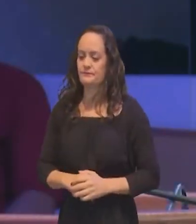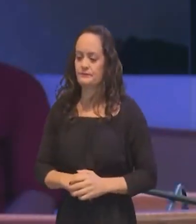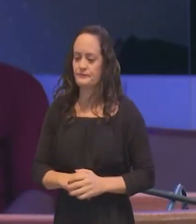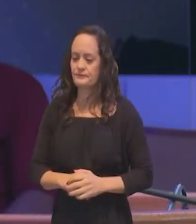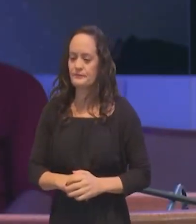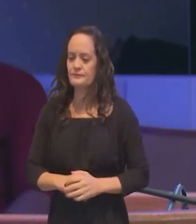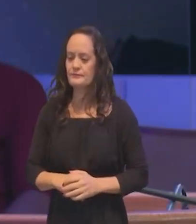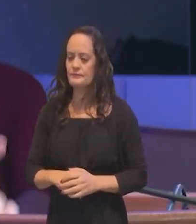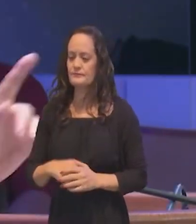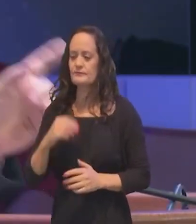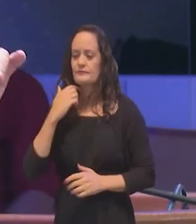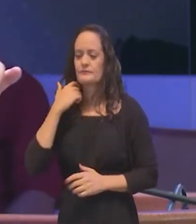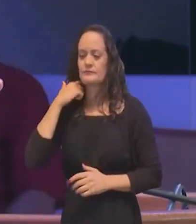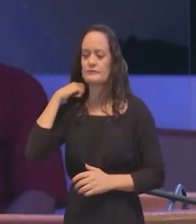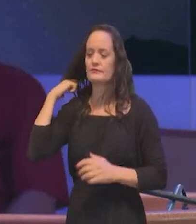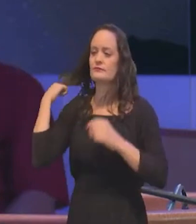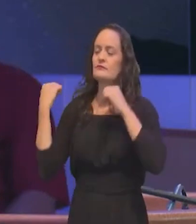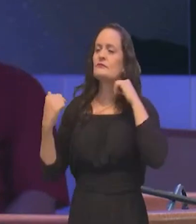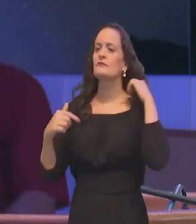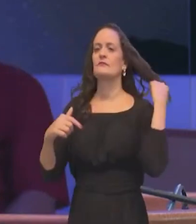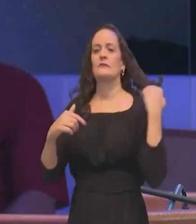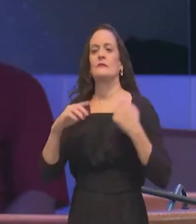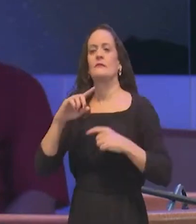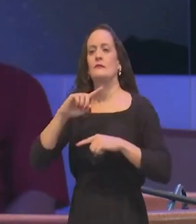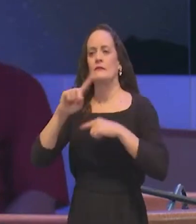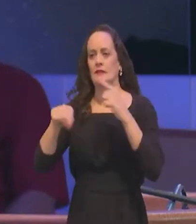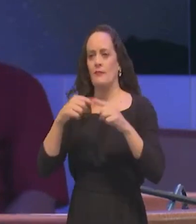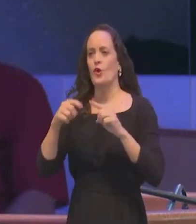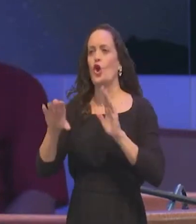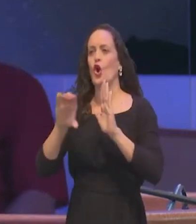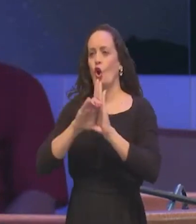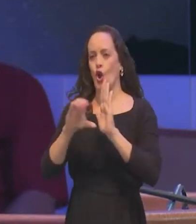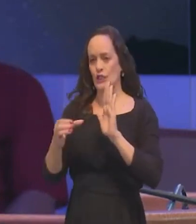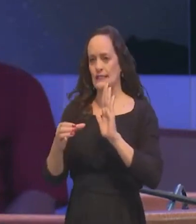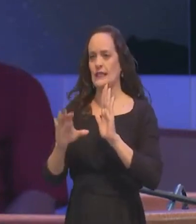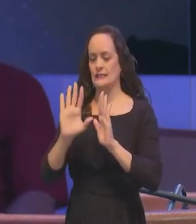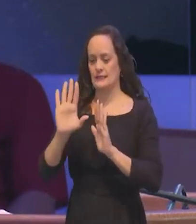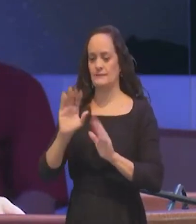Quero destacar aqui 2 textos, depois Colossenses 1, 18.